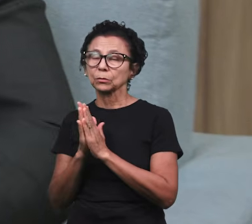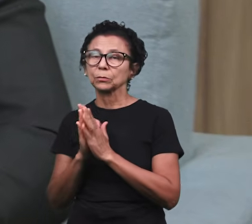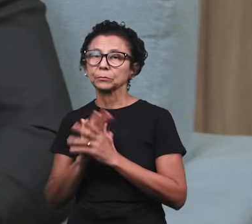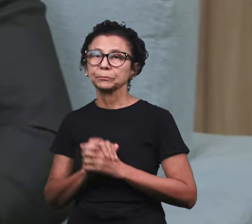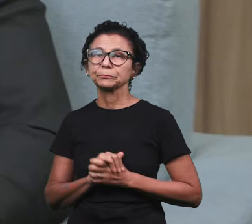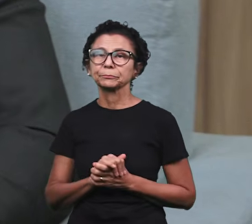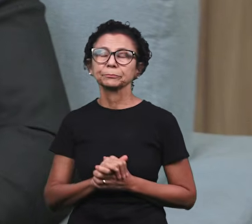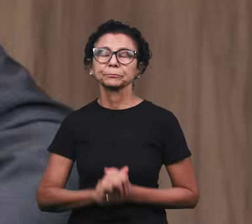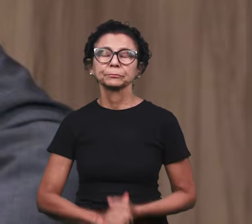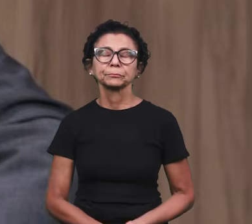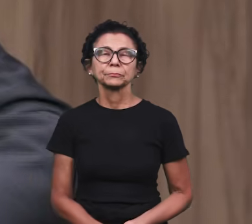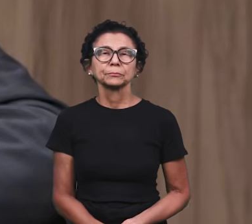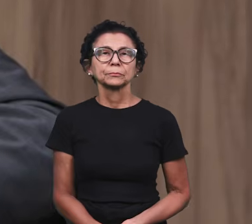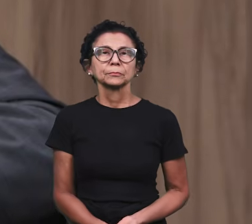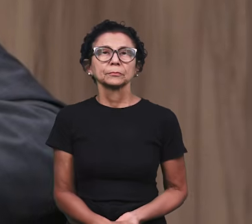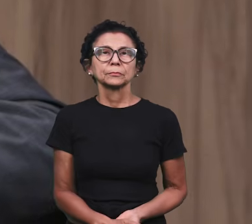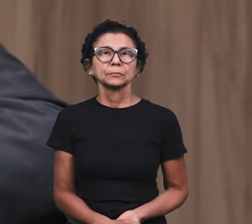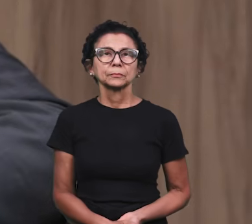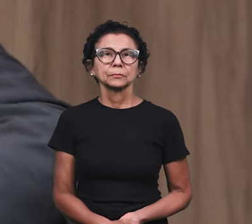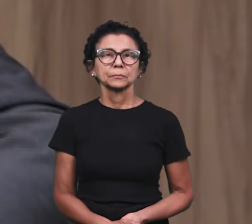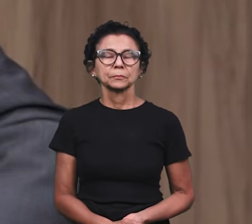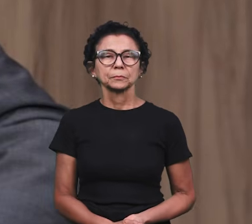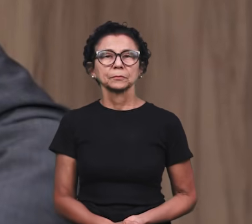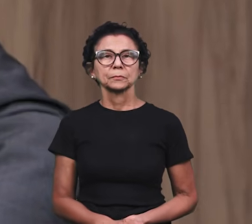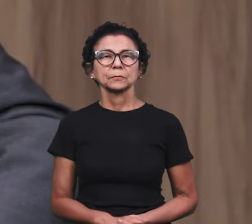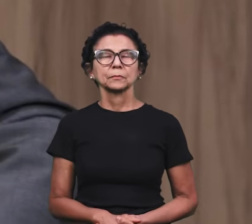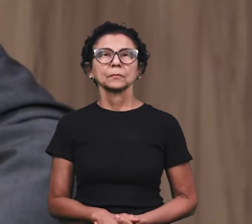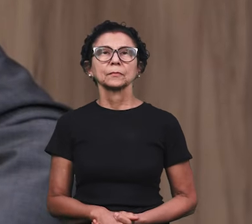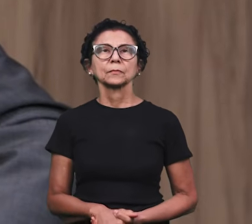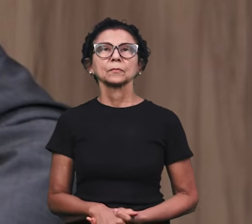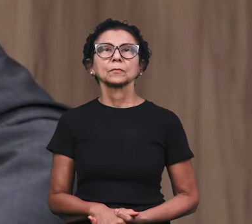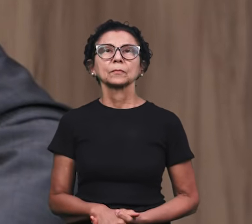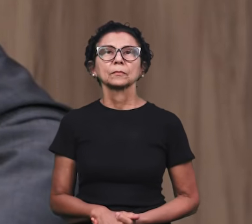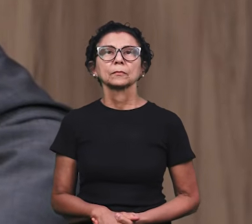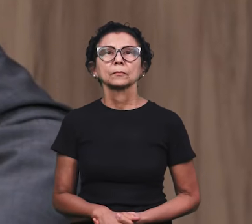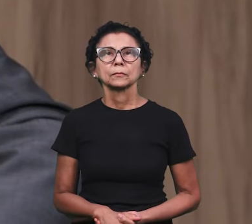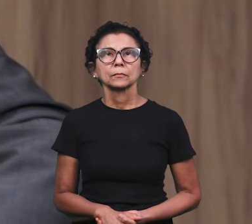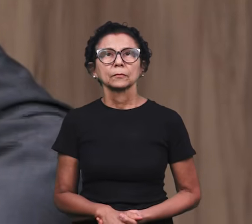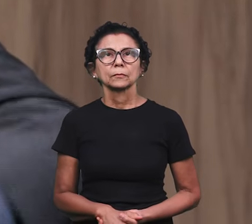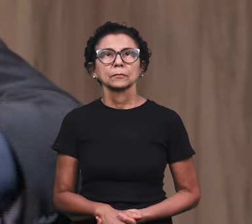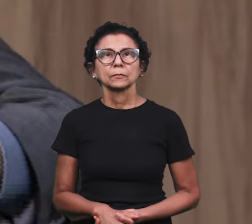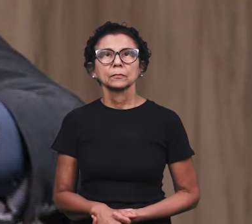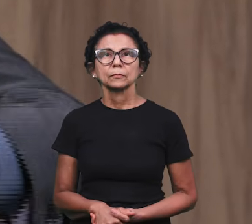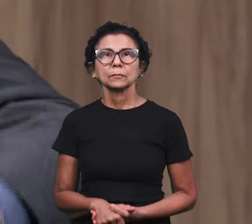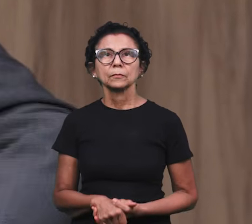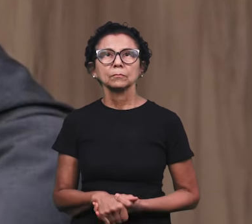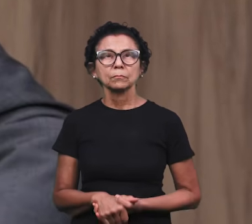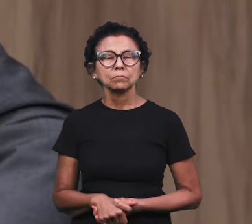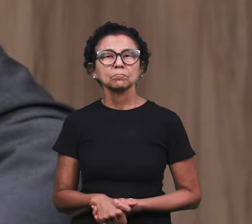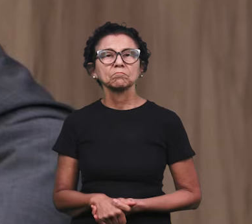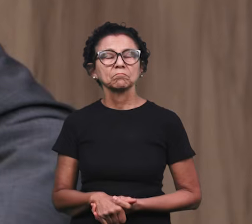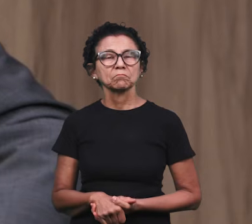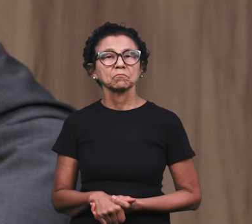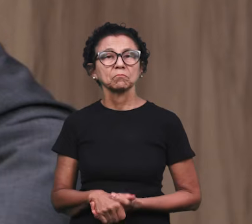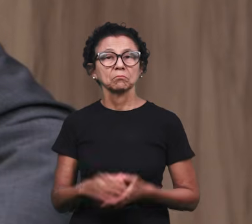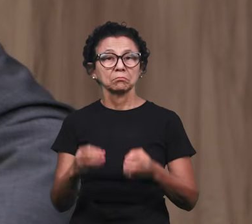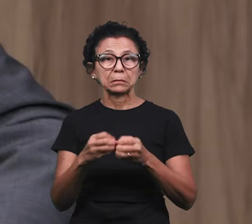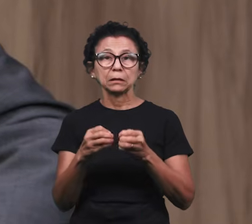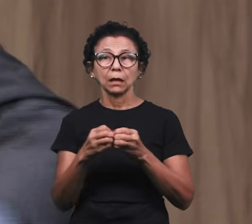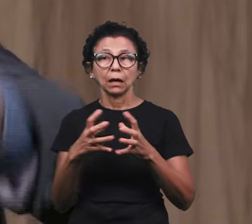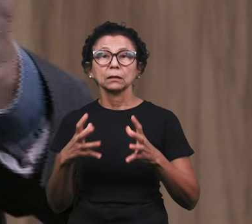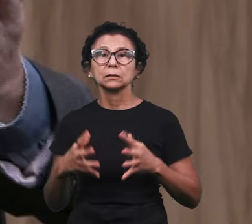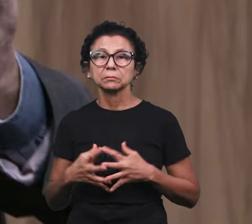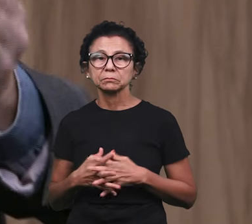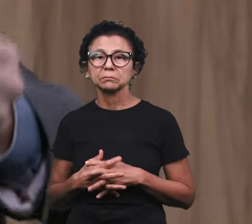pouco disso, né? Então, foi uma experiência de literalmente um milagre, né?